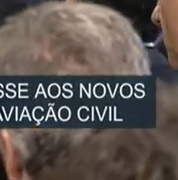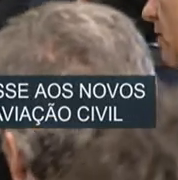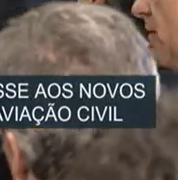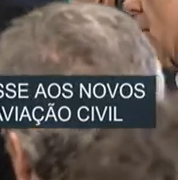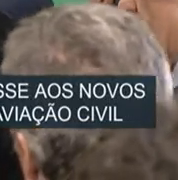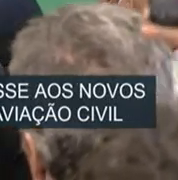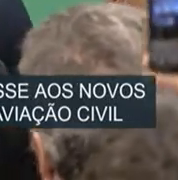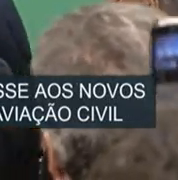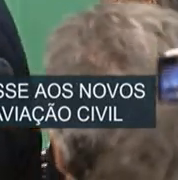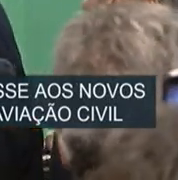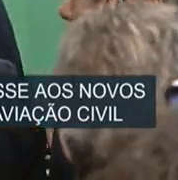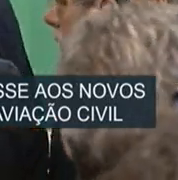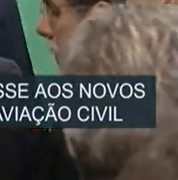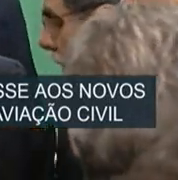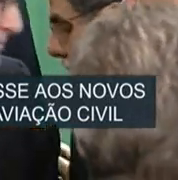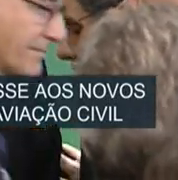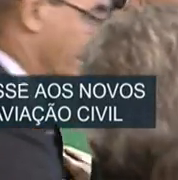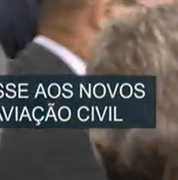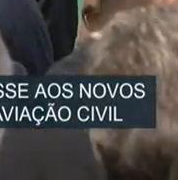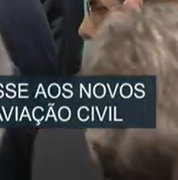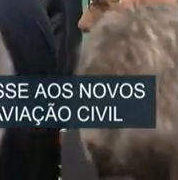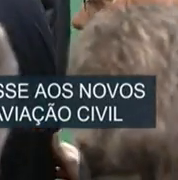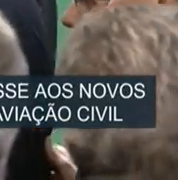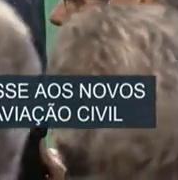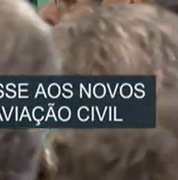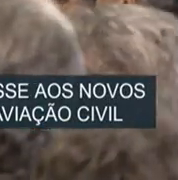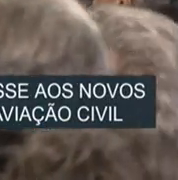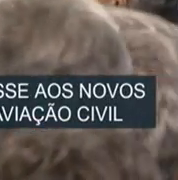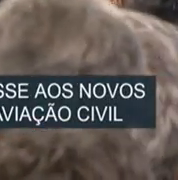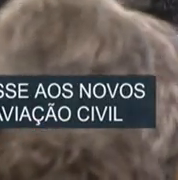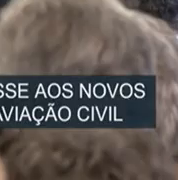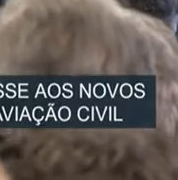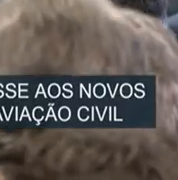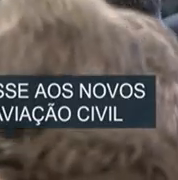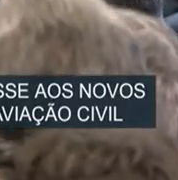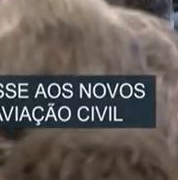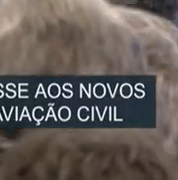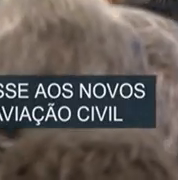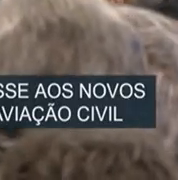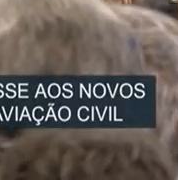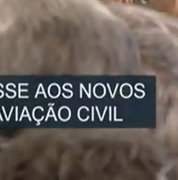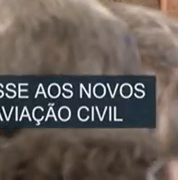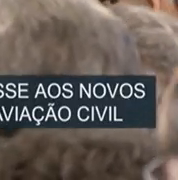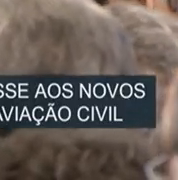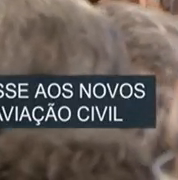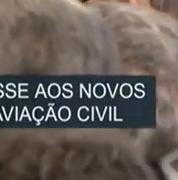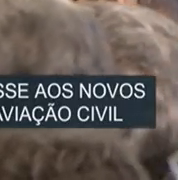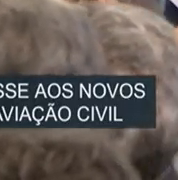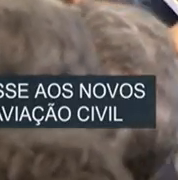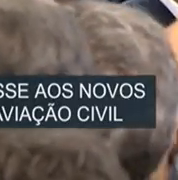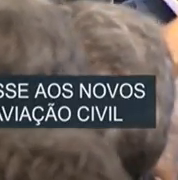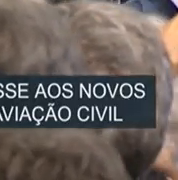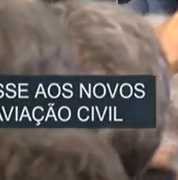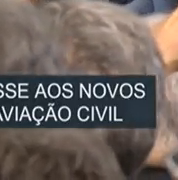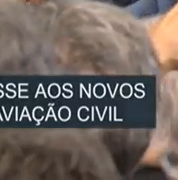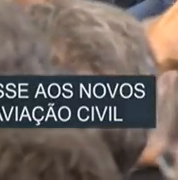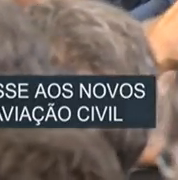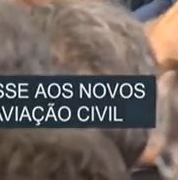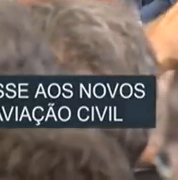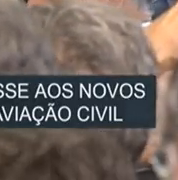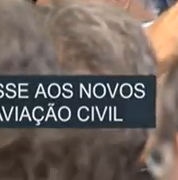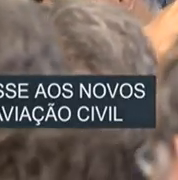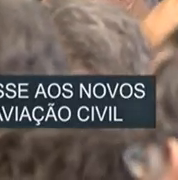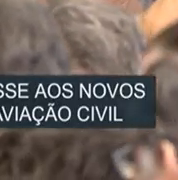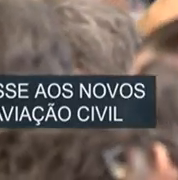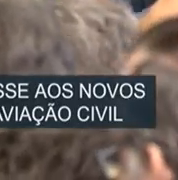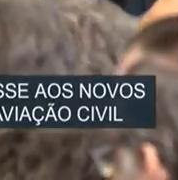Civil a sai que estava a cargo do ministro Moreira Franco ela vai ficar com o